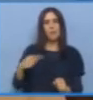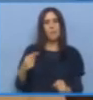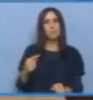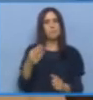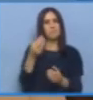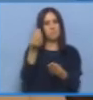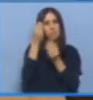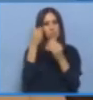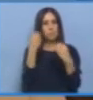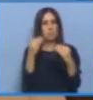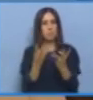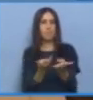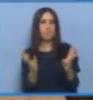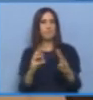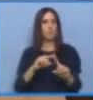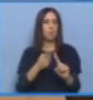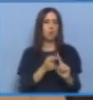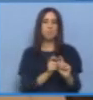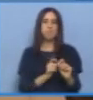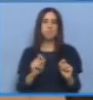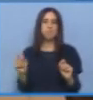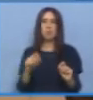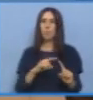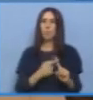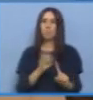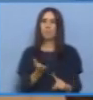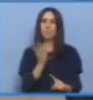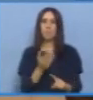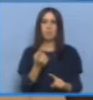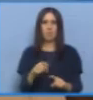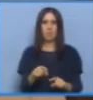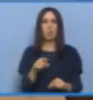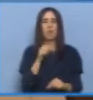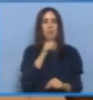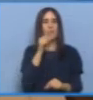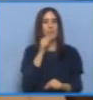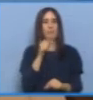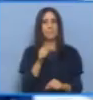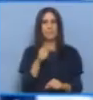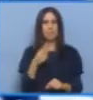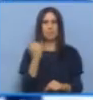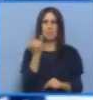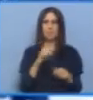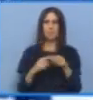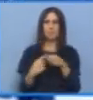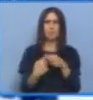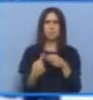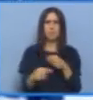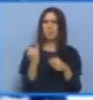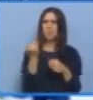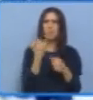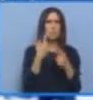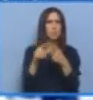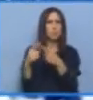formação que proporcionamos ao longo do ano, que são as sessões anuais que proporcionamos, em que congregamos as diferentes entidades, porque são entidades muito